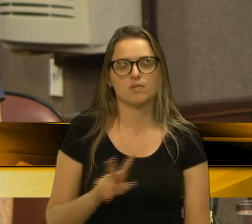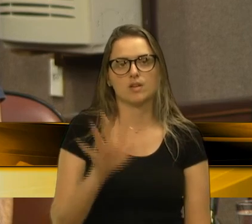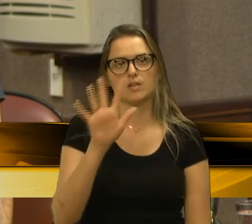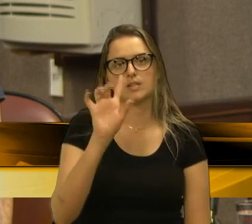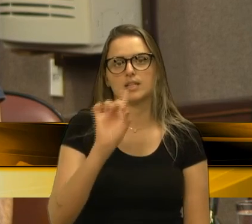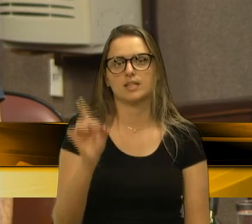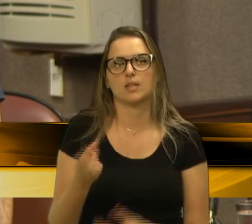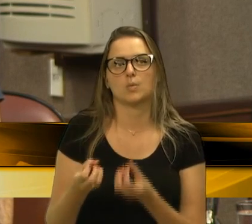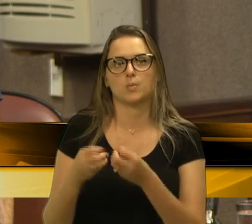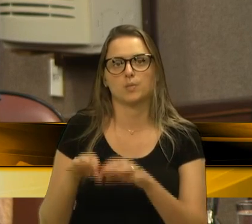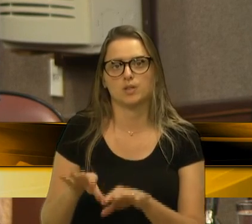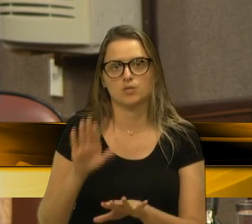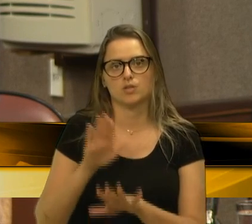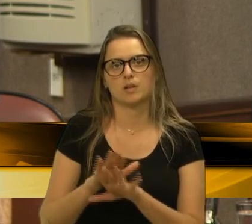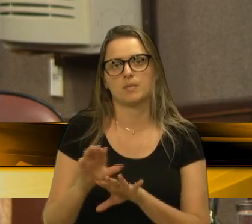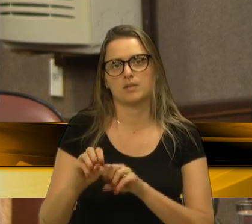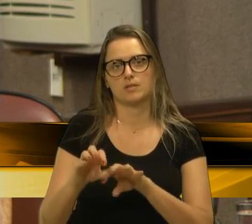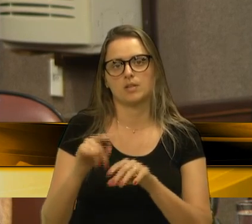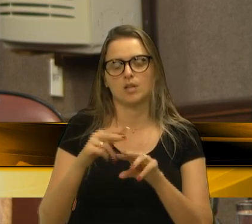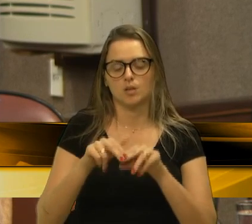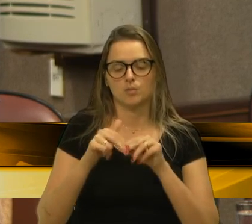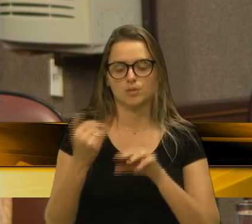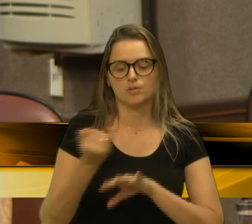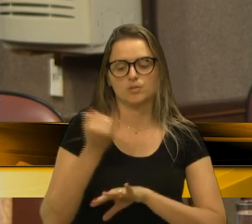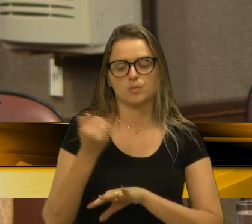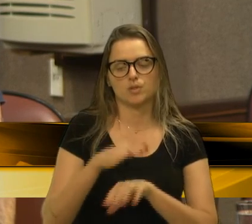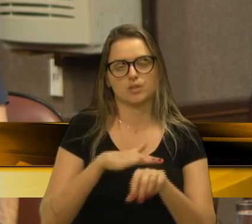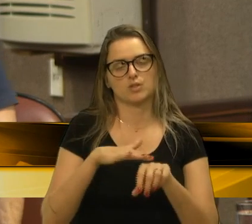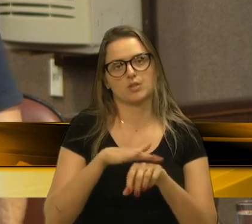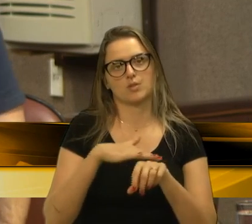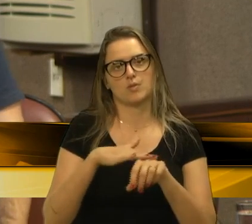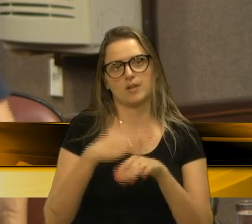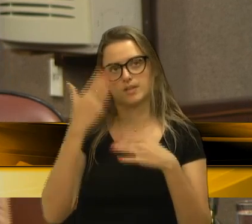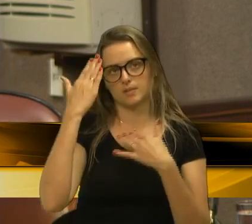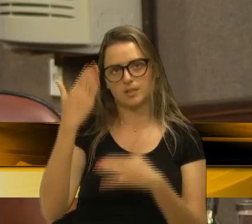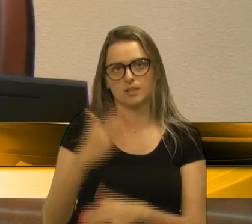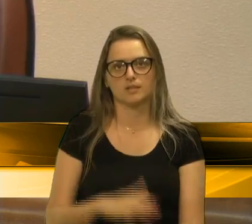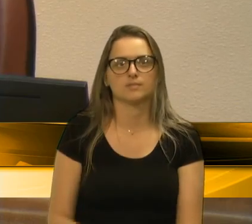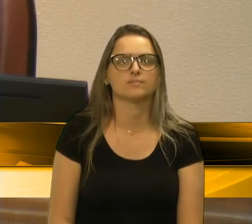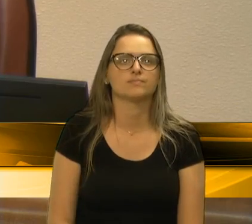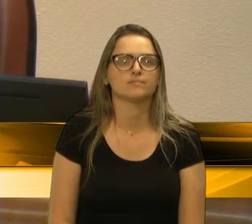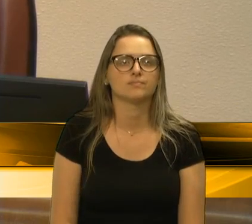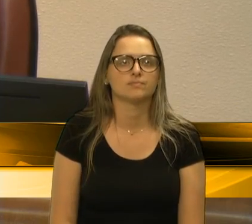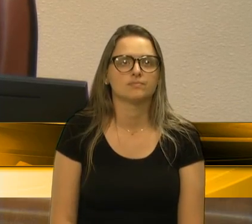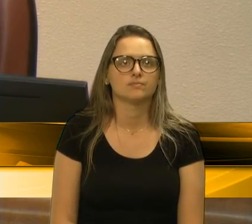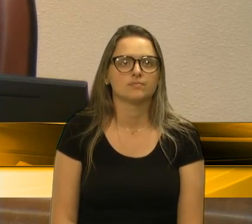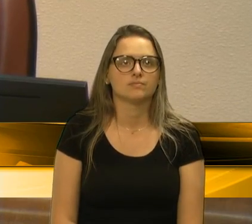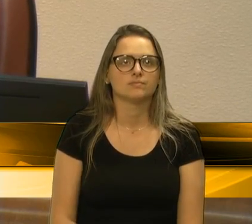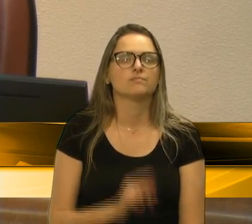ainda mais o ensino. Por isso a importância do diálogo em todos os níveis. Obrigado. Sem dúvida, vereador.